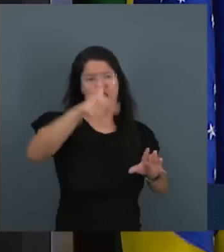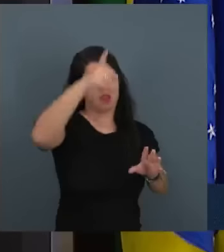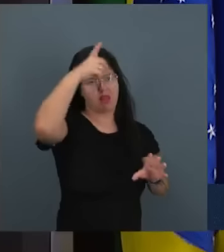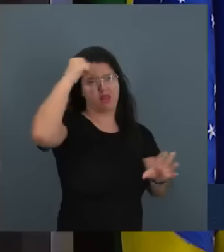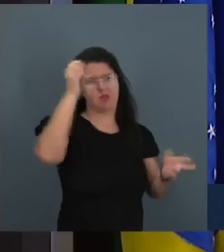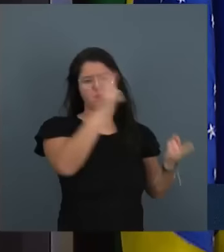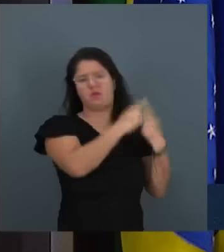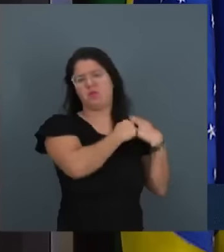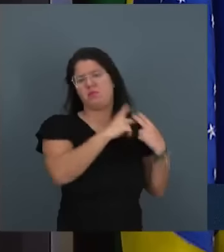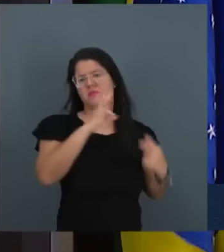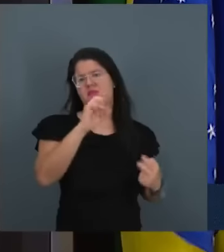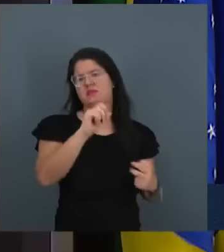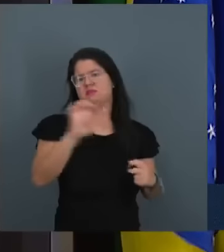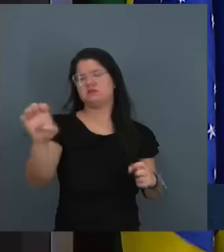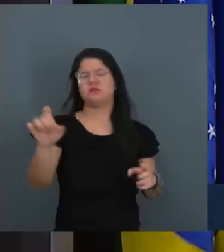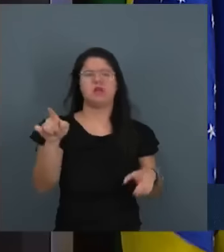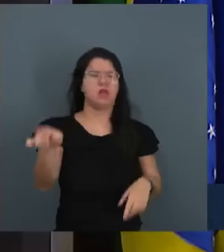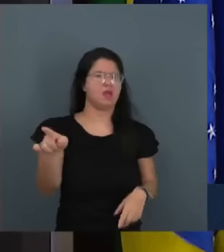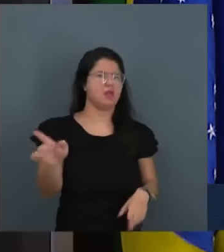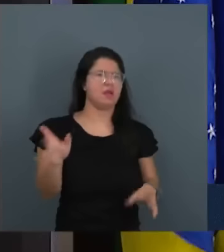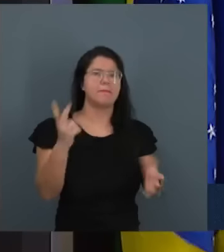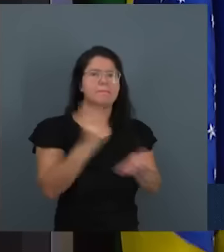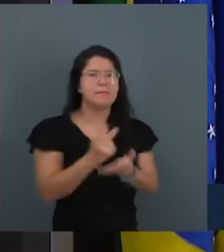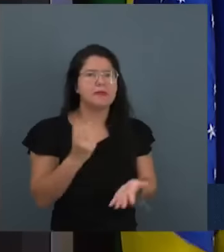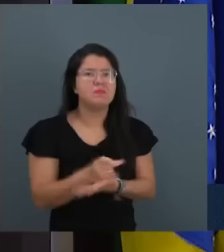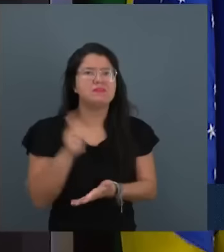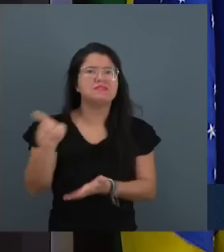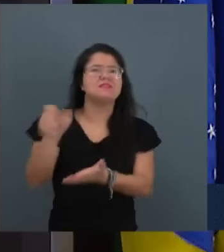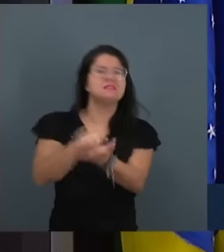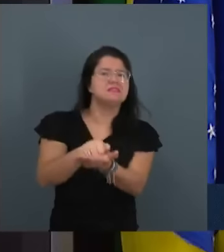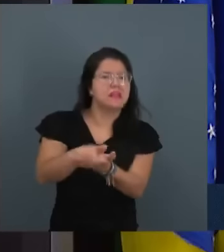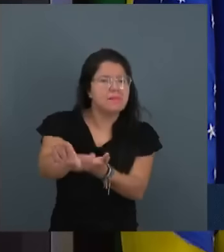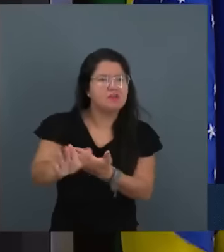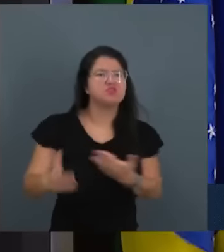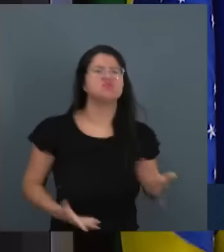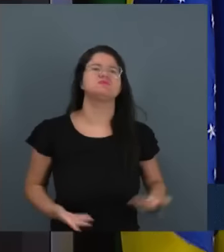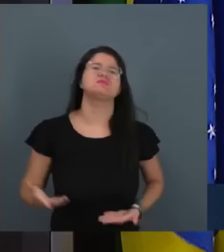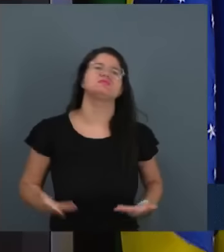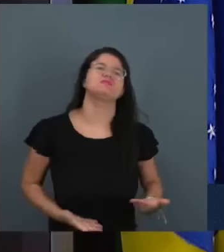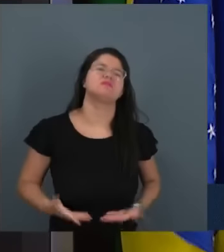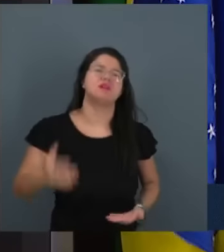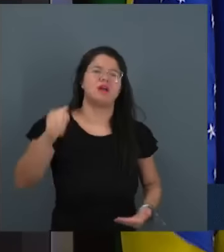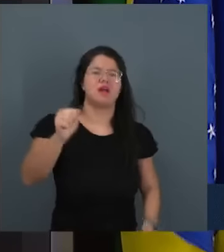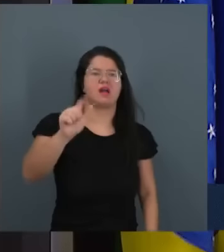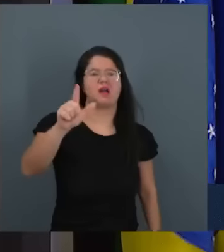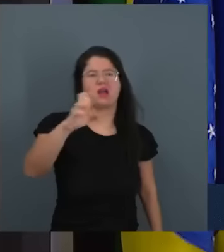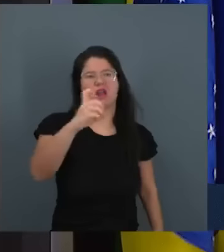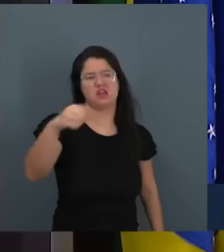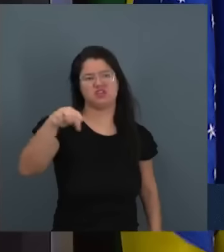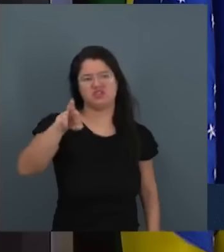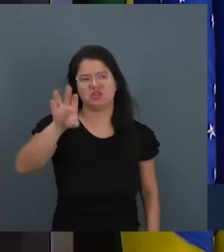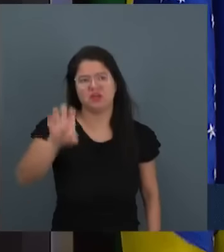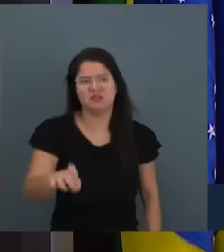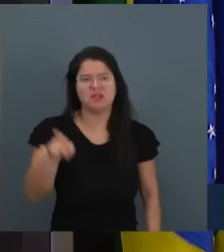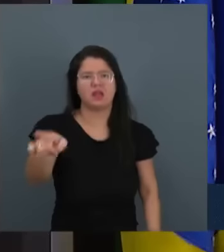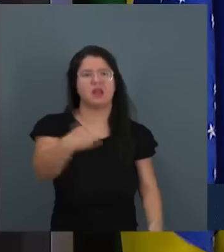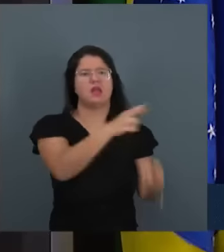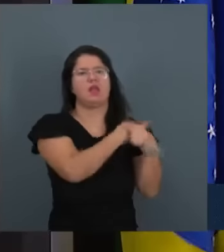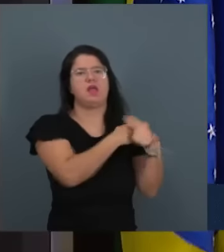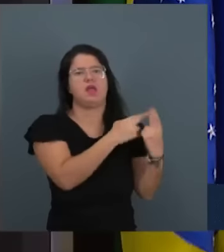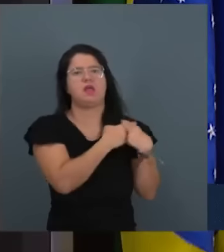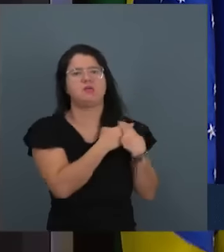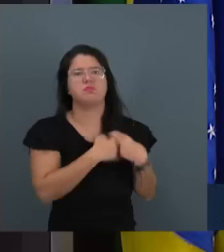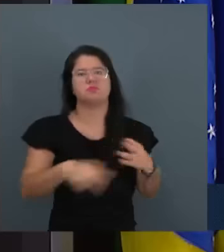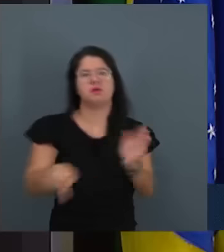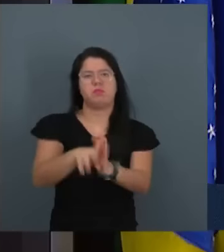responsabilidade do TSE, que mesmo assim demitiu o servidor Alexandre Gomes de Machado, responsável pelo